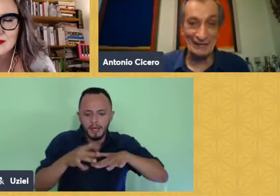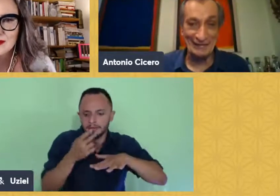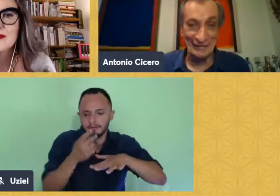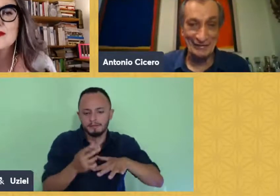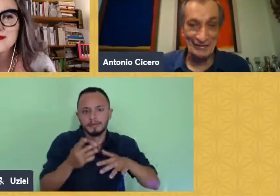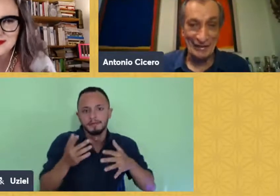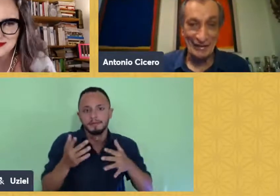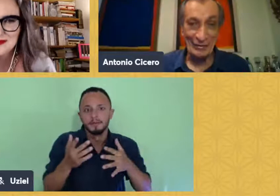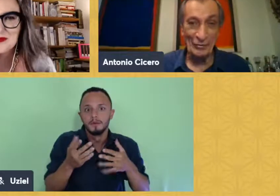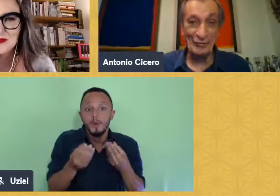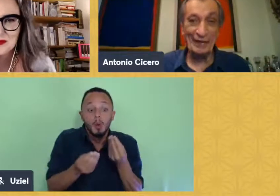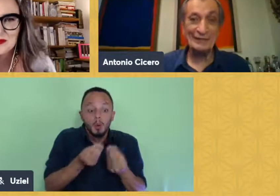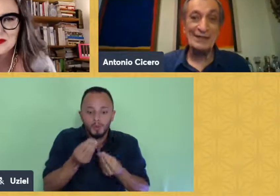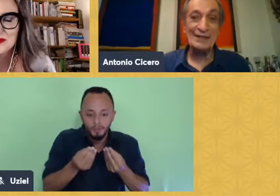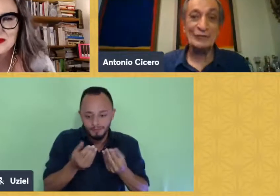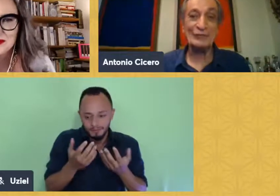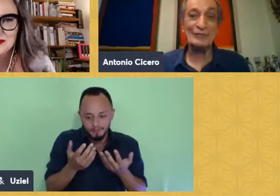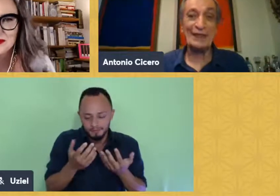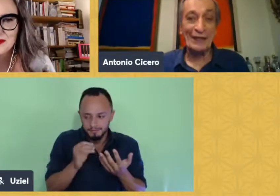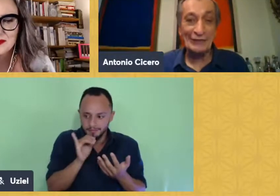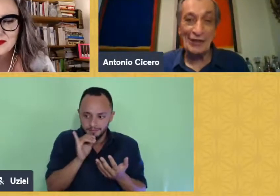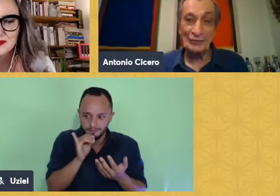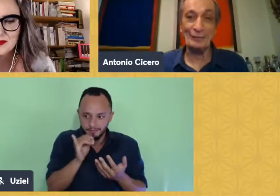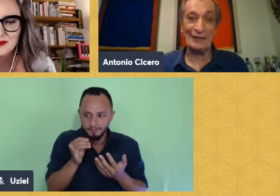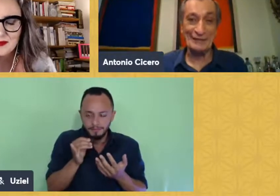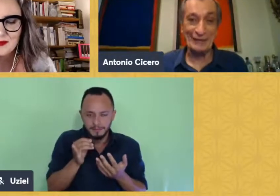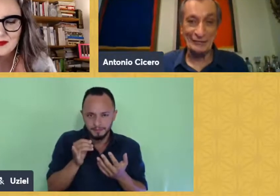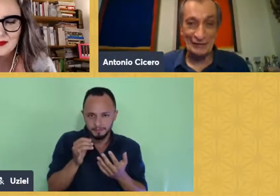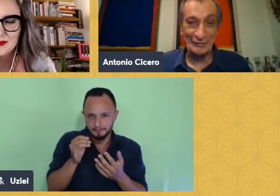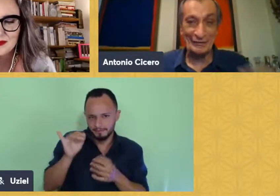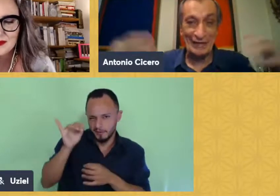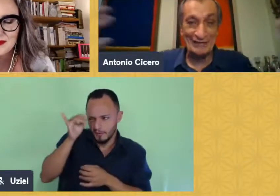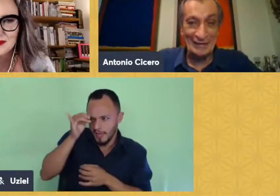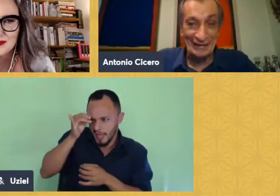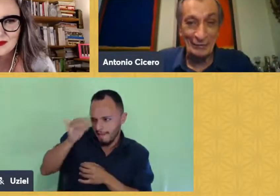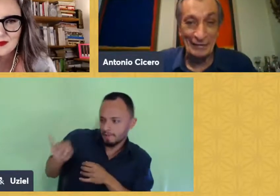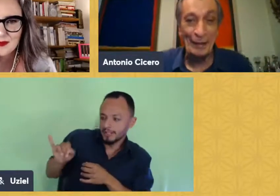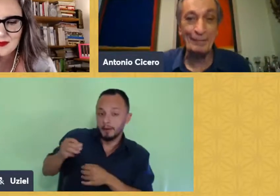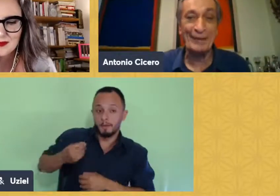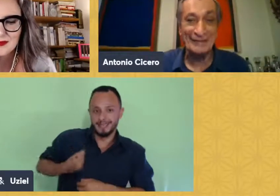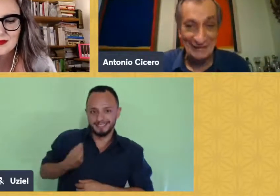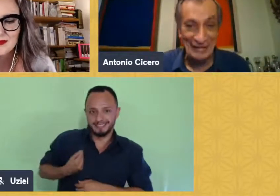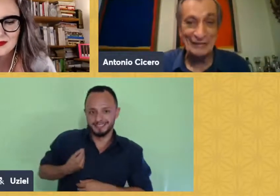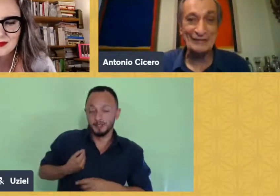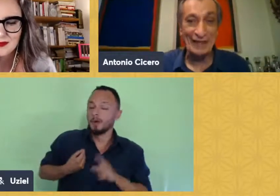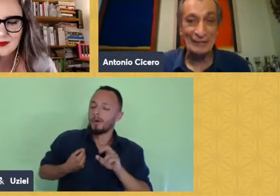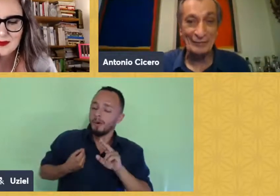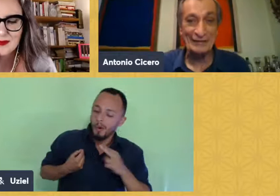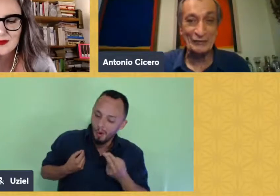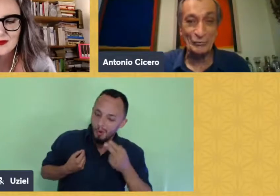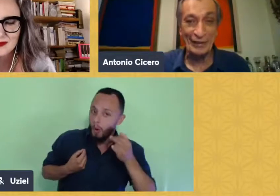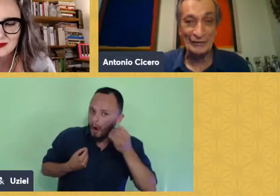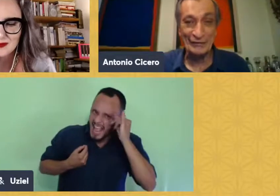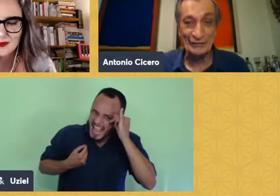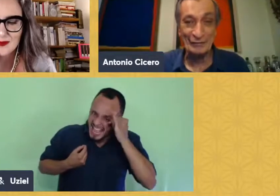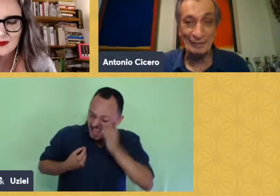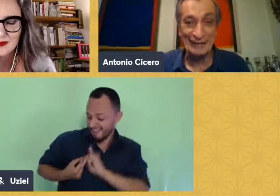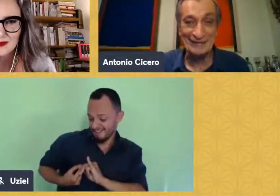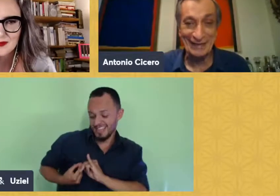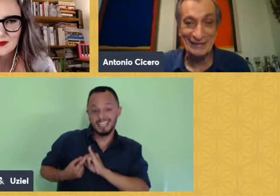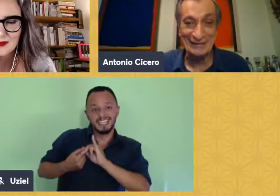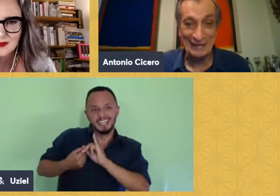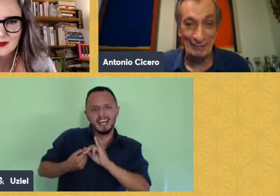esse presente. Como é que, quando você rejeita o presente, você não está, de certa maneira, presente, exatamente a sua